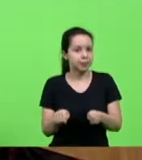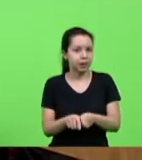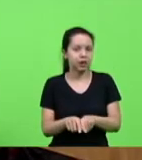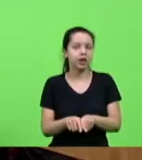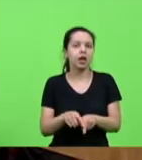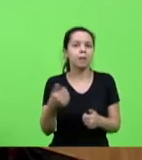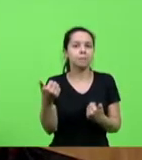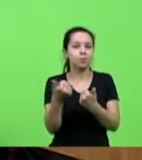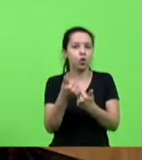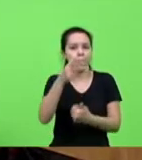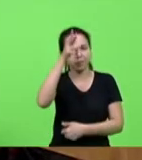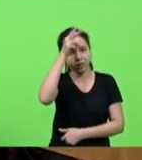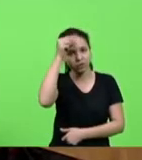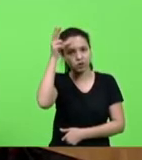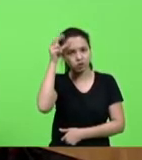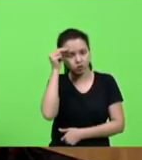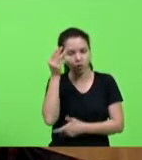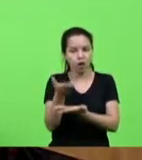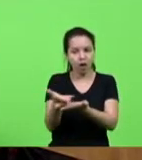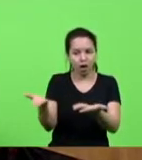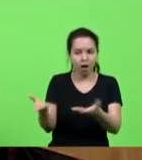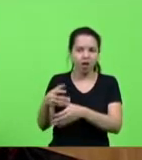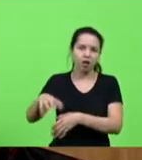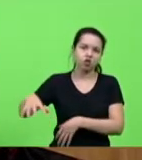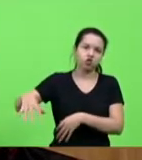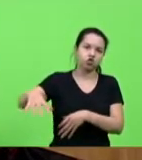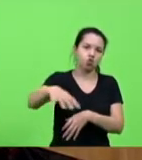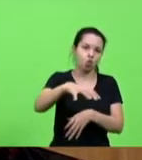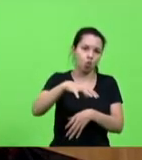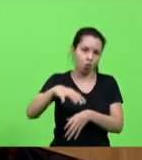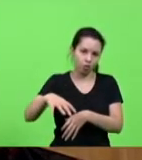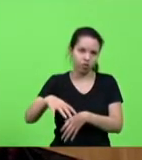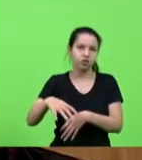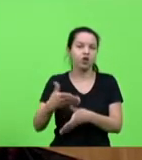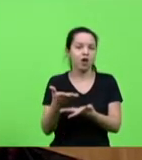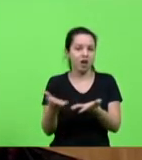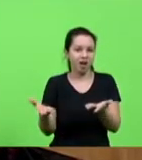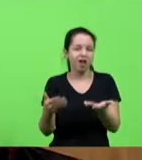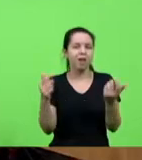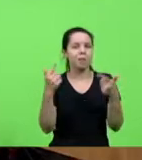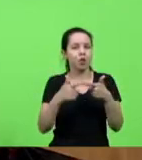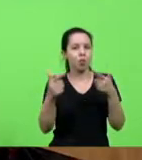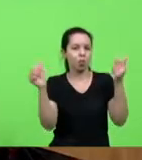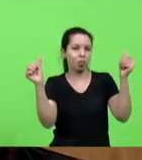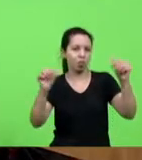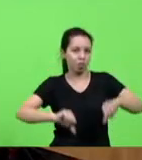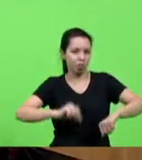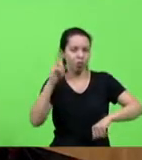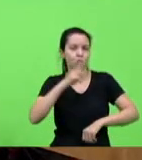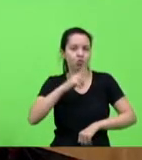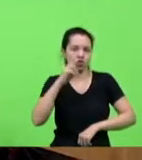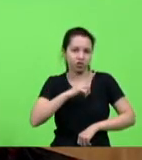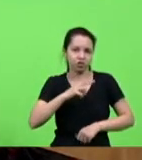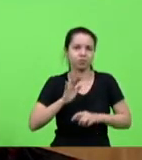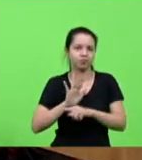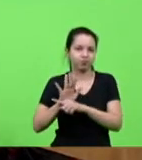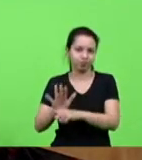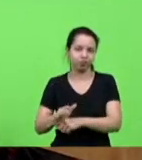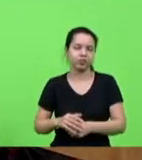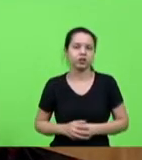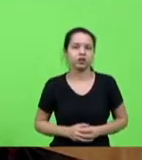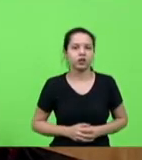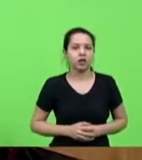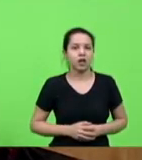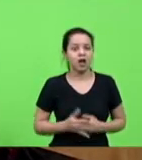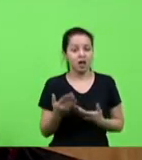às prefeituras dessas regiões que decretaram estado de calamidade ou de emergência. Desses 100